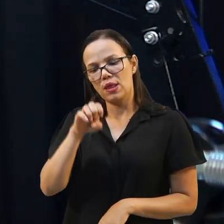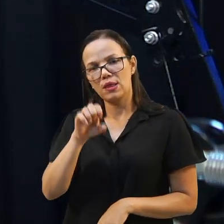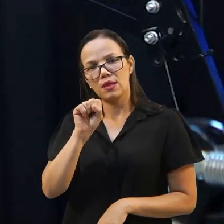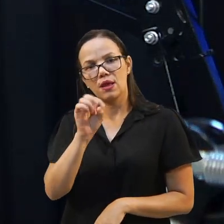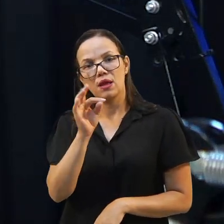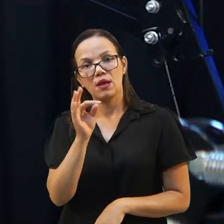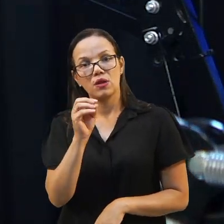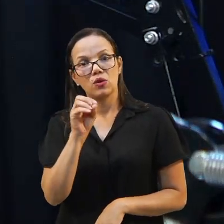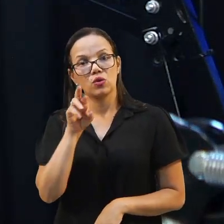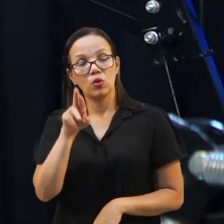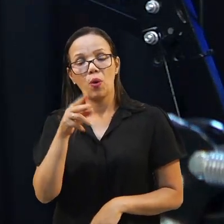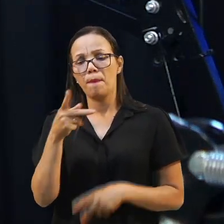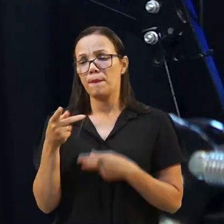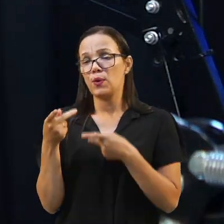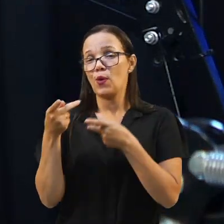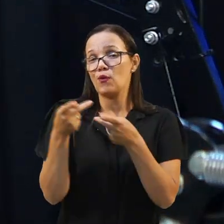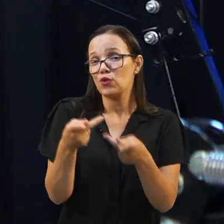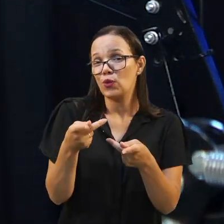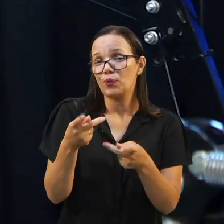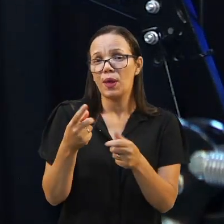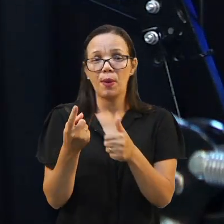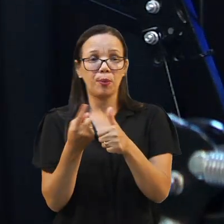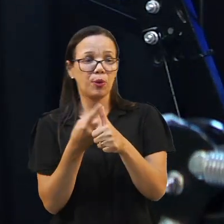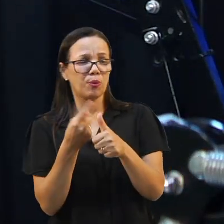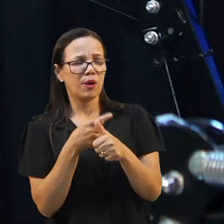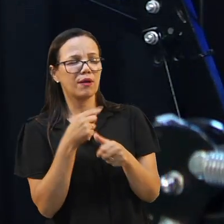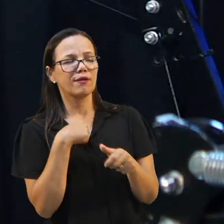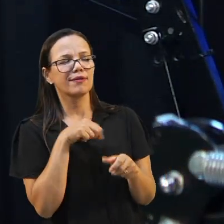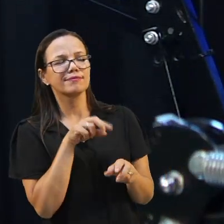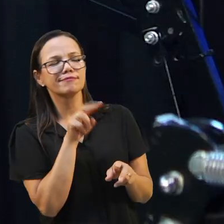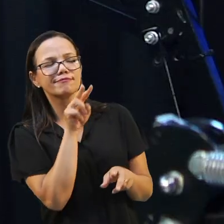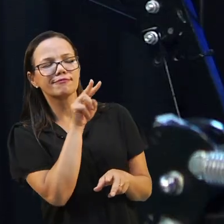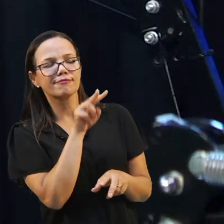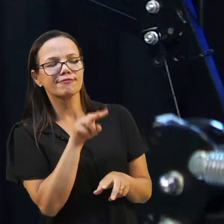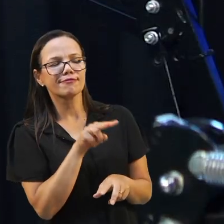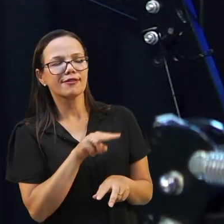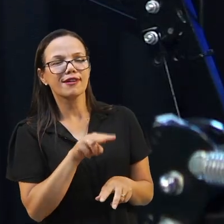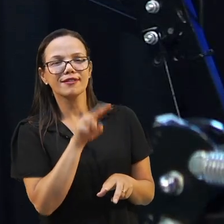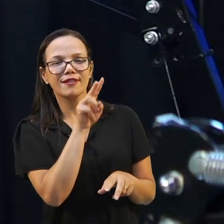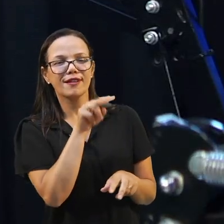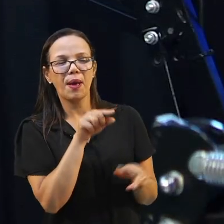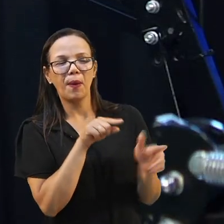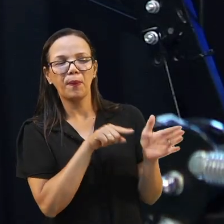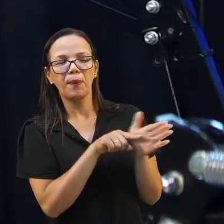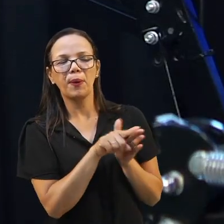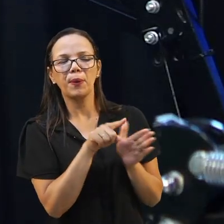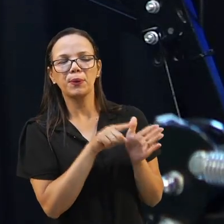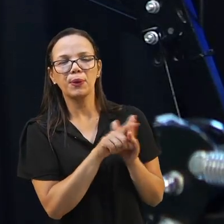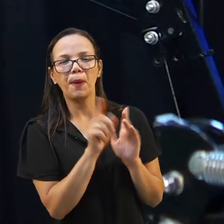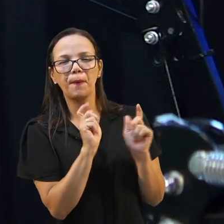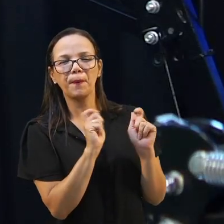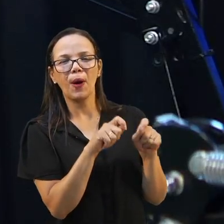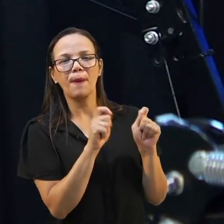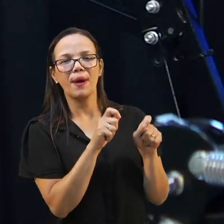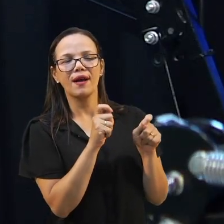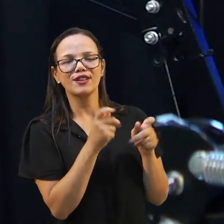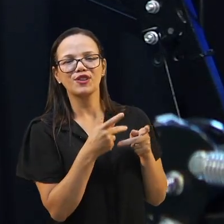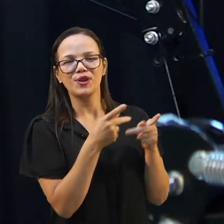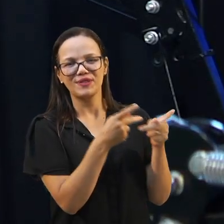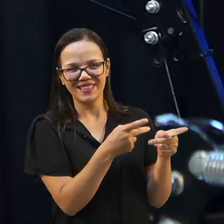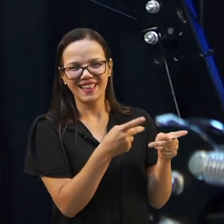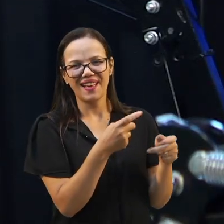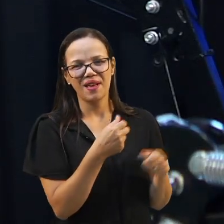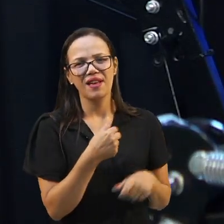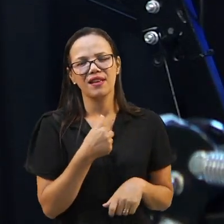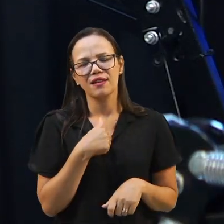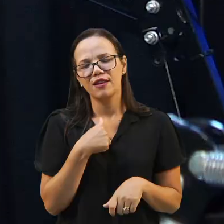resolveu fazer o convite. Primeiro ele me sondou para a possibilidade de convidar